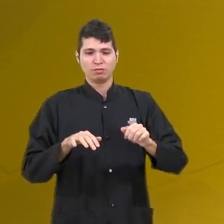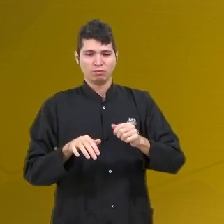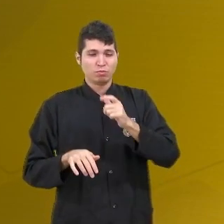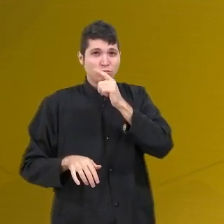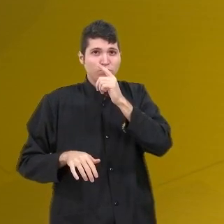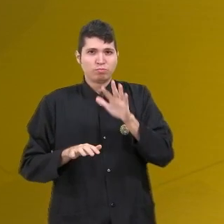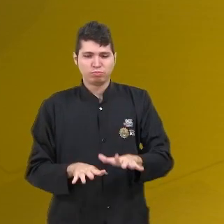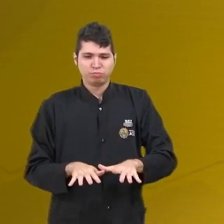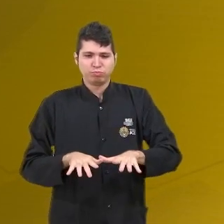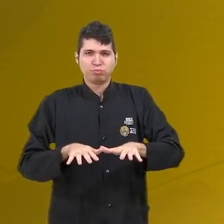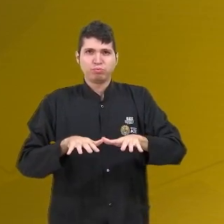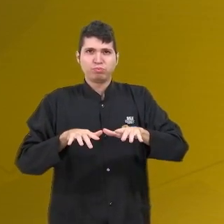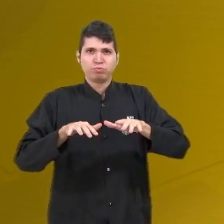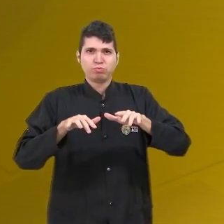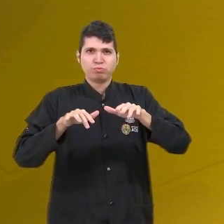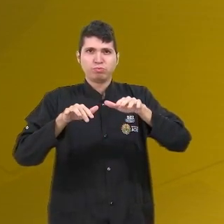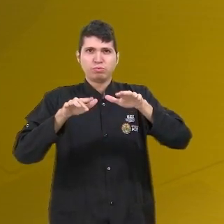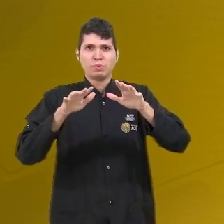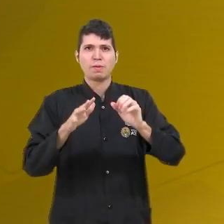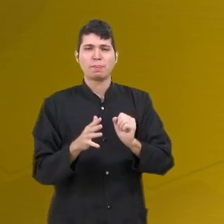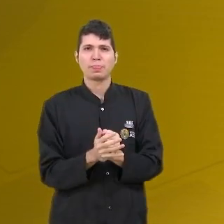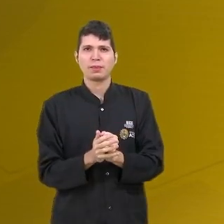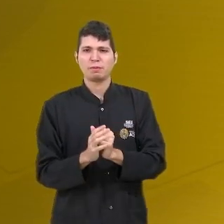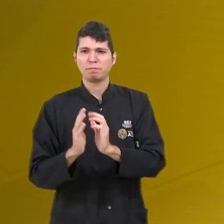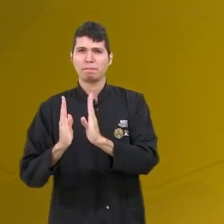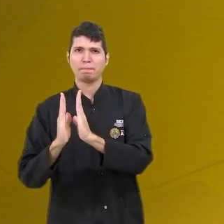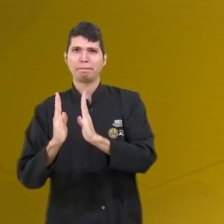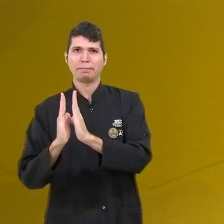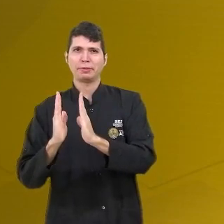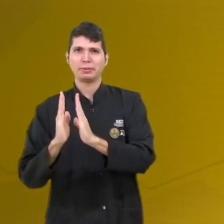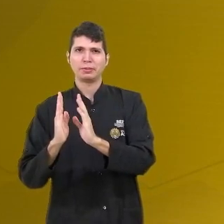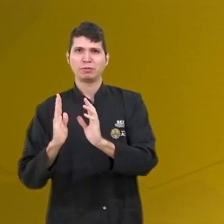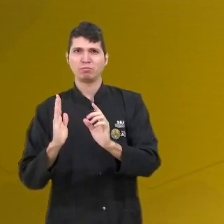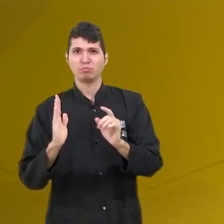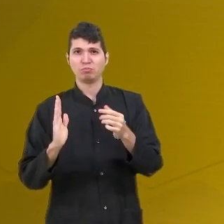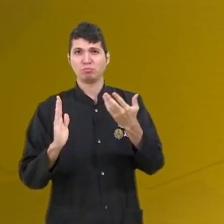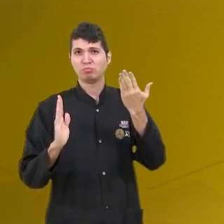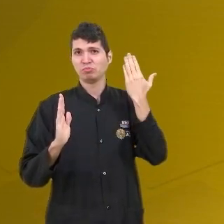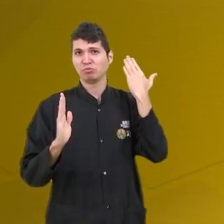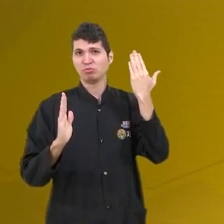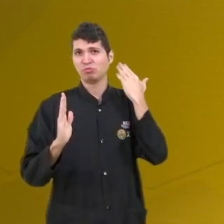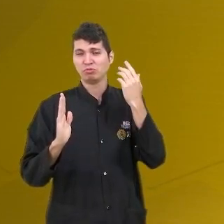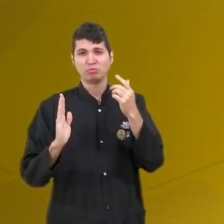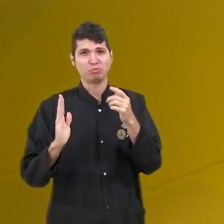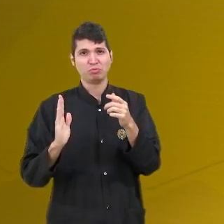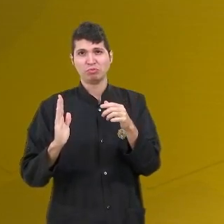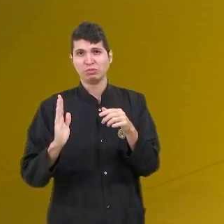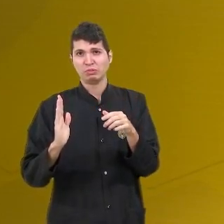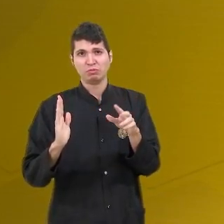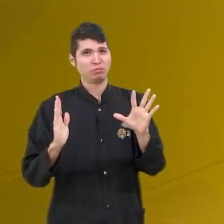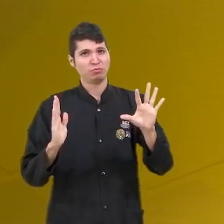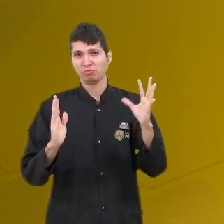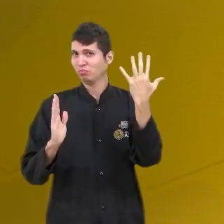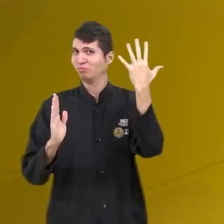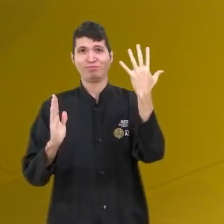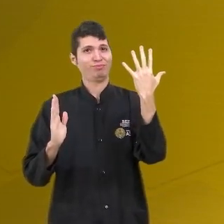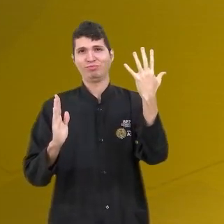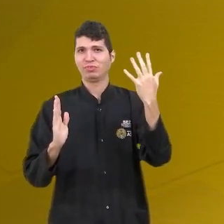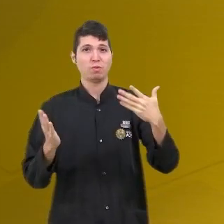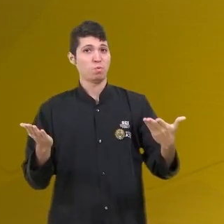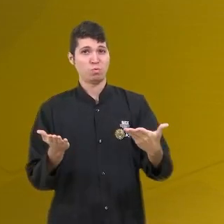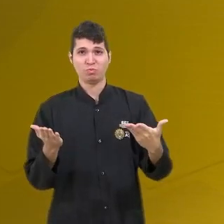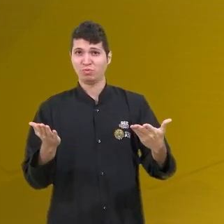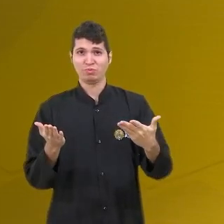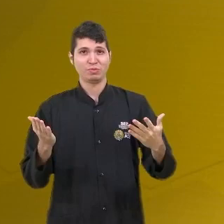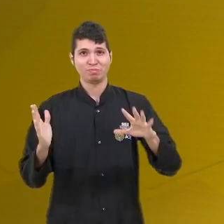mais constantes, em épocas que não eram para acontecer, quer dizer, mudou uns dias aí. Bom,